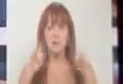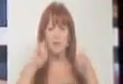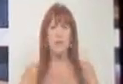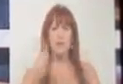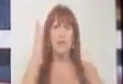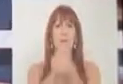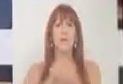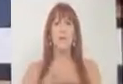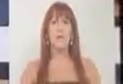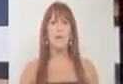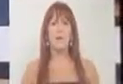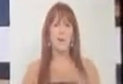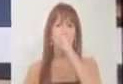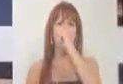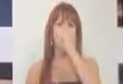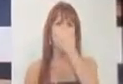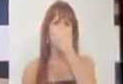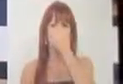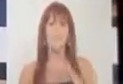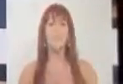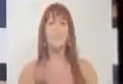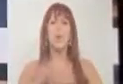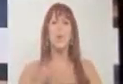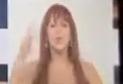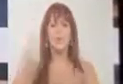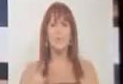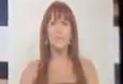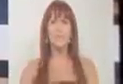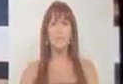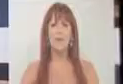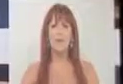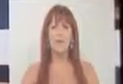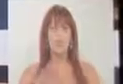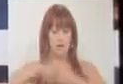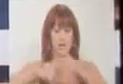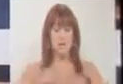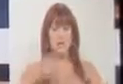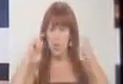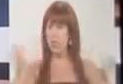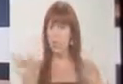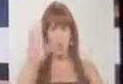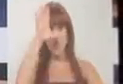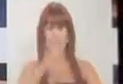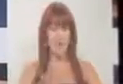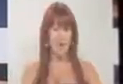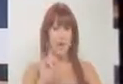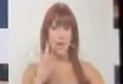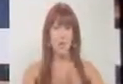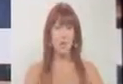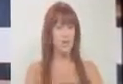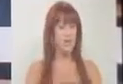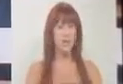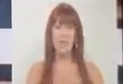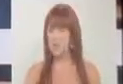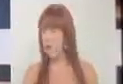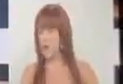este processo. Tanto mais que isto mais não é do que o reflexo da atrapalhada e do desnorte do próprio Governo em relação àquilo que é uma